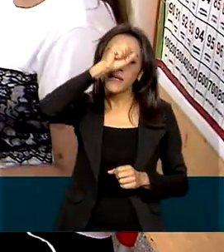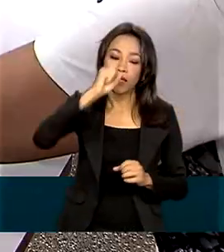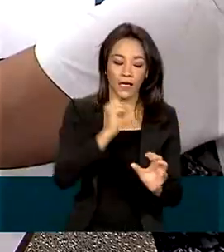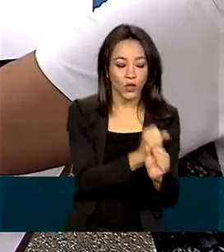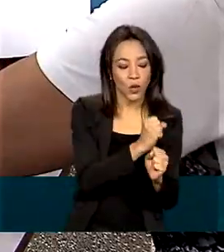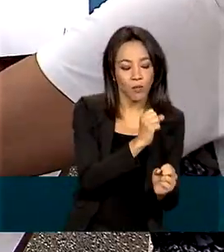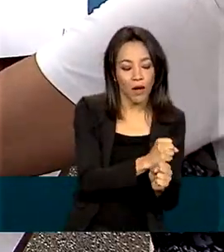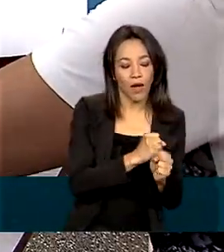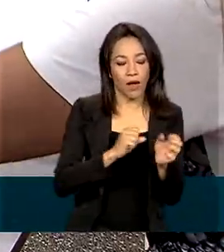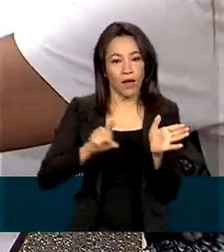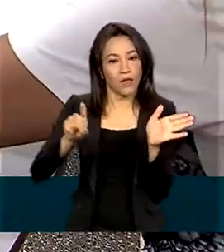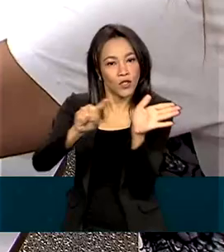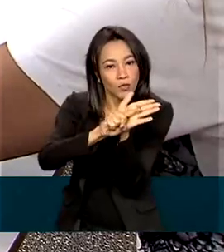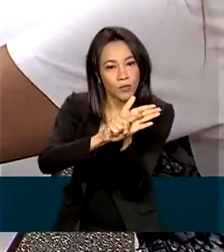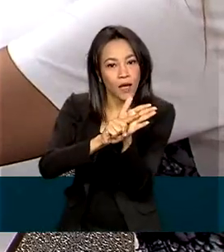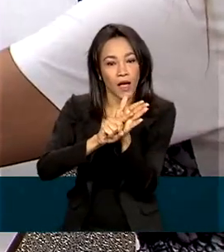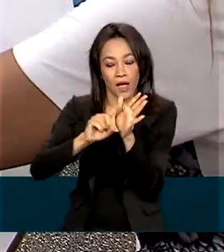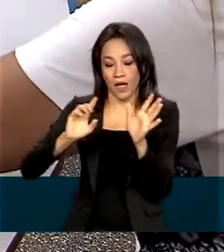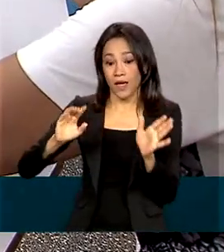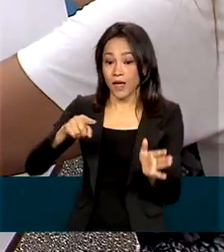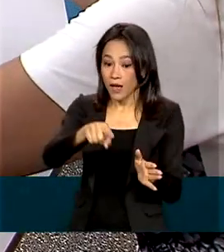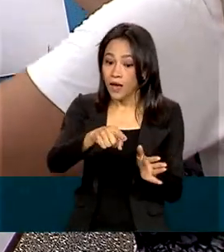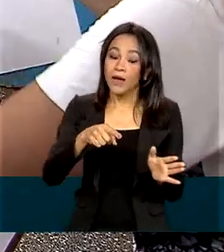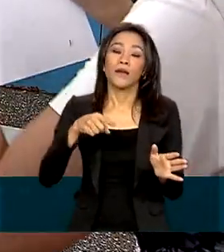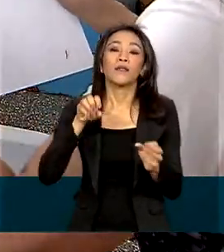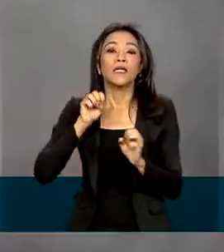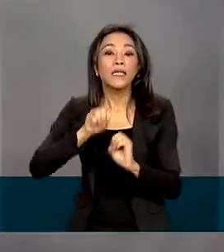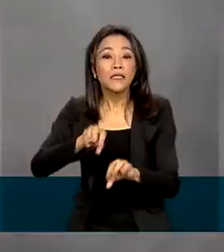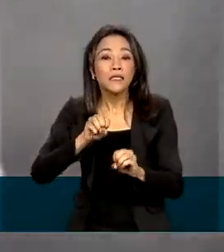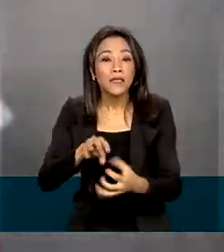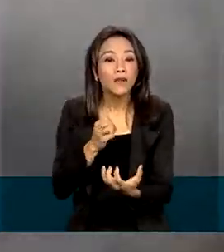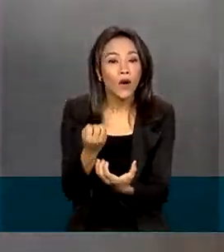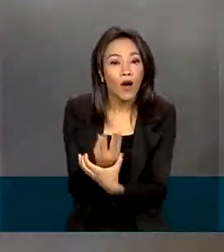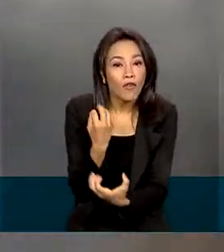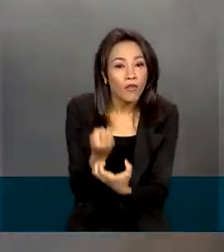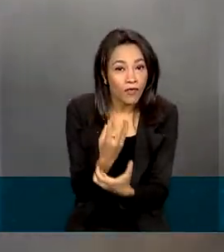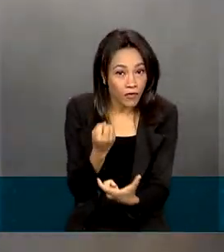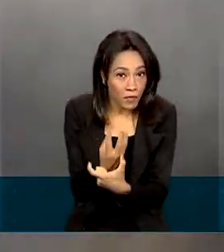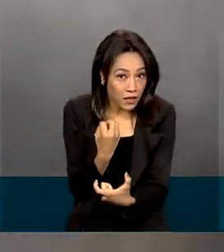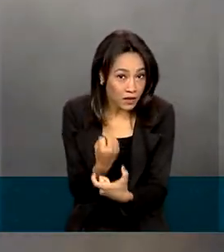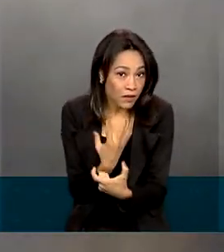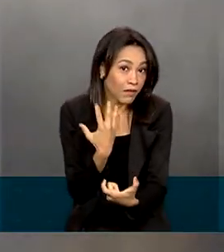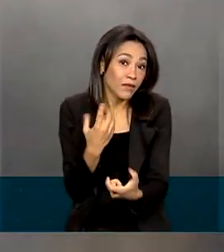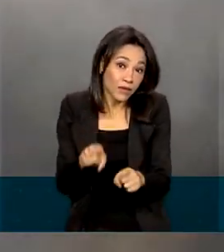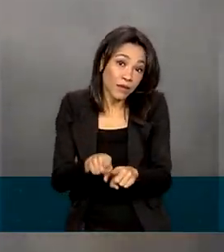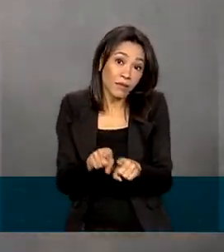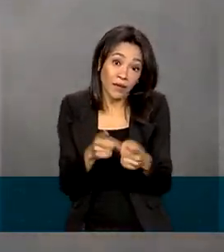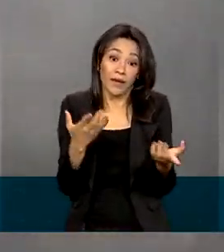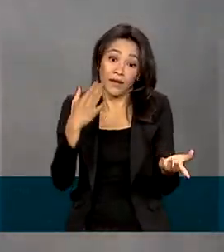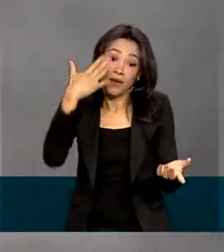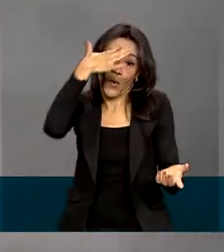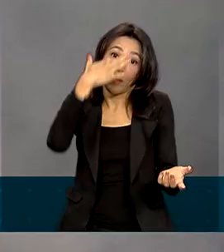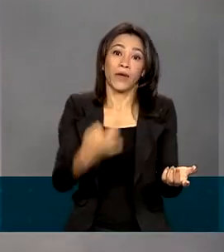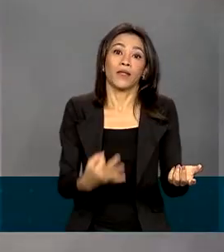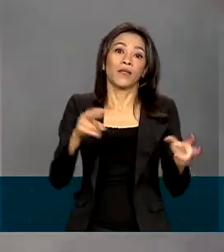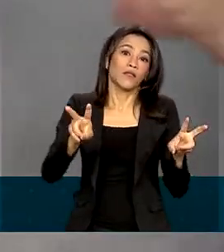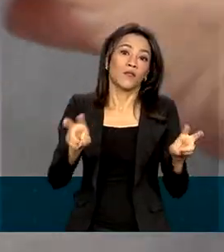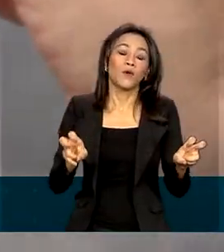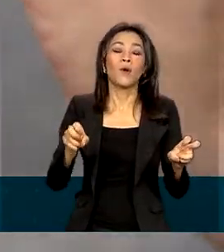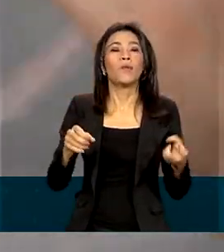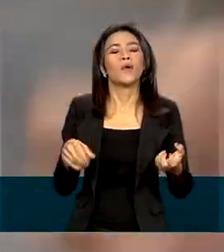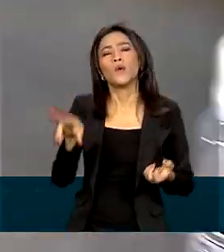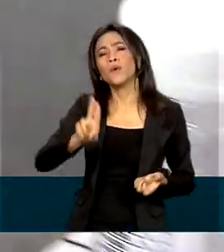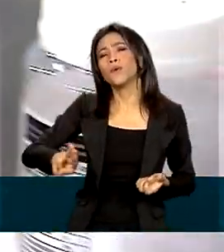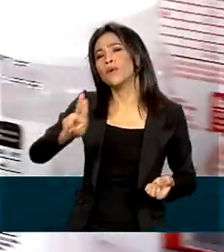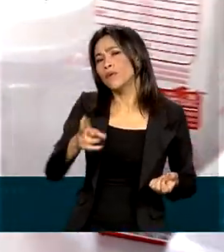somar, subtrair, junto com a alfabetização. E por que não começar também a entender sobre